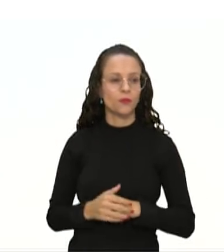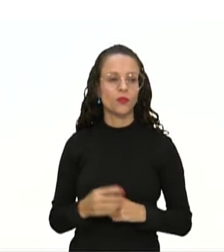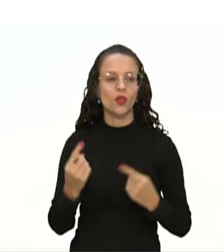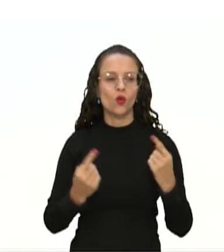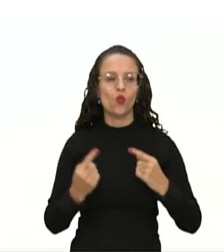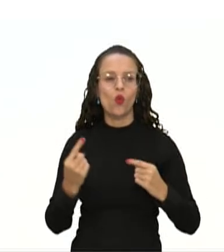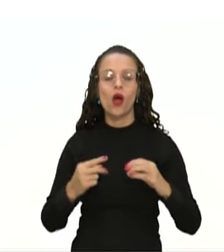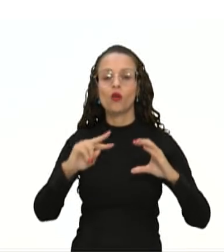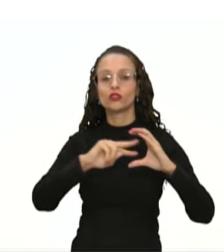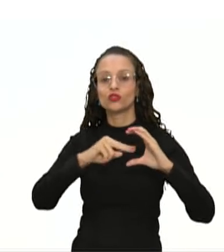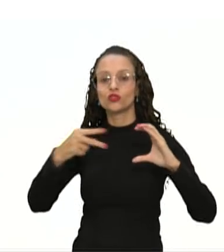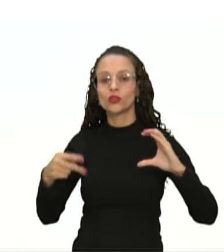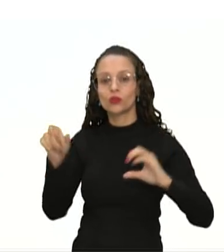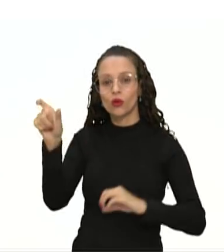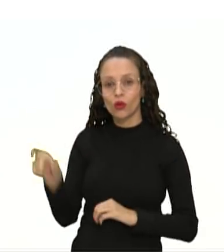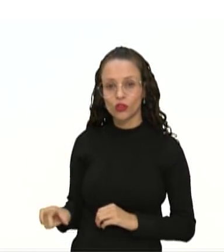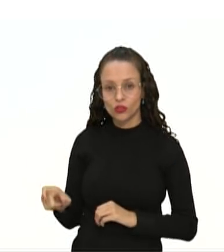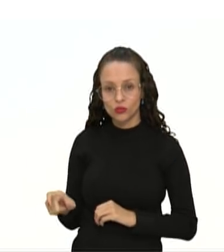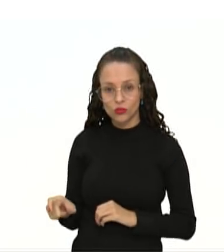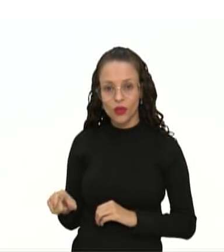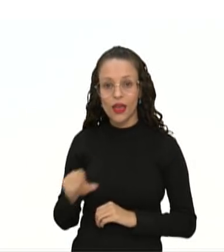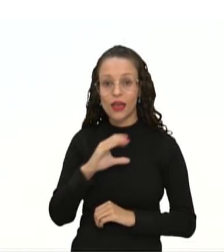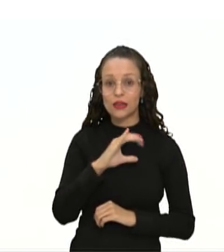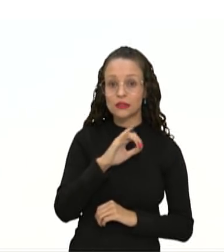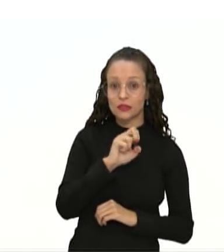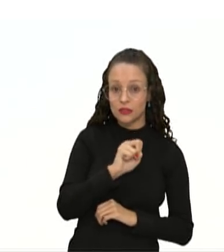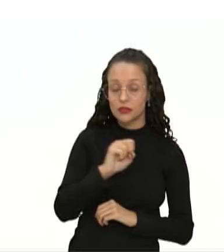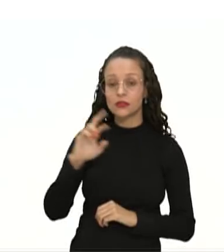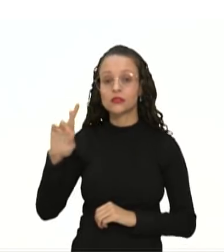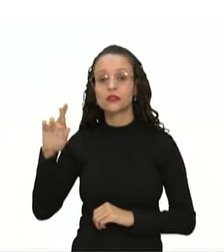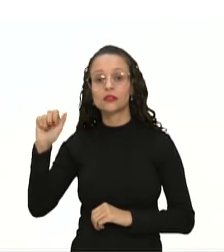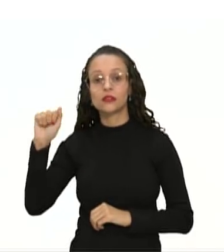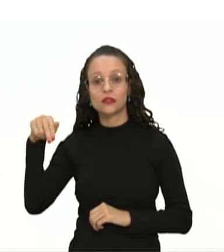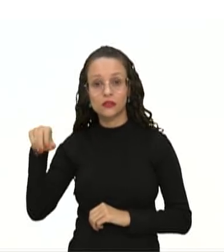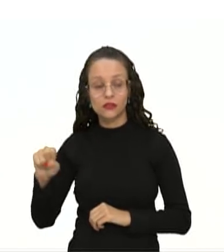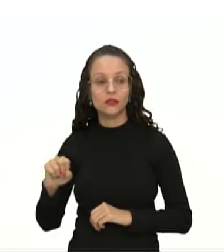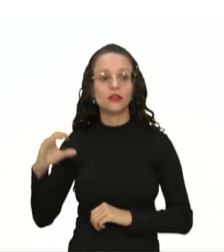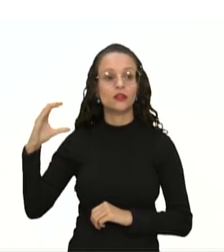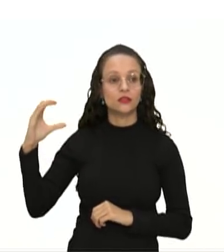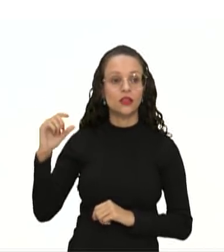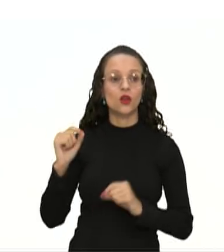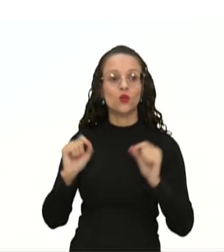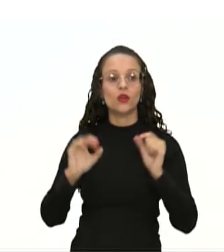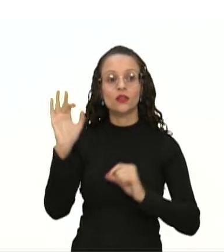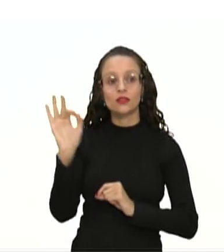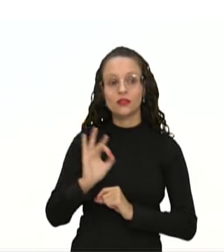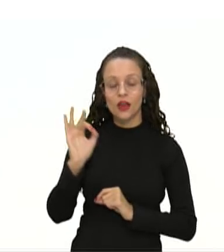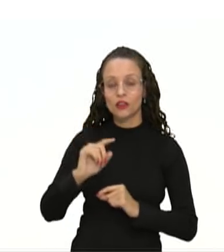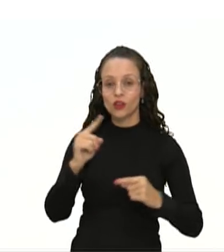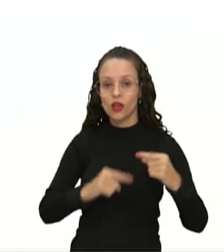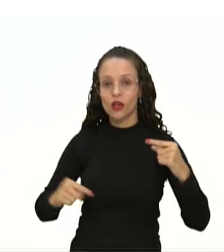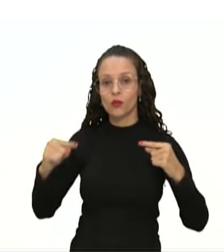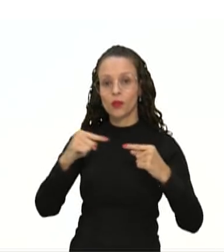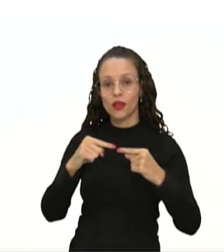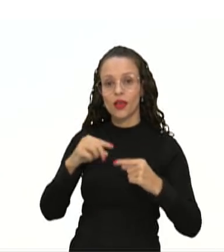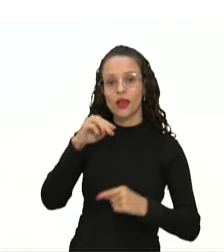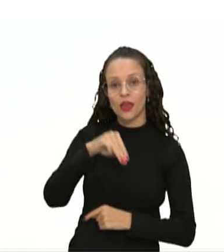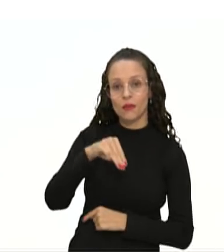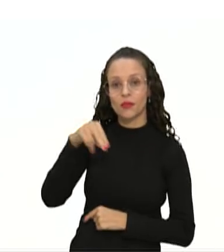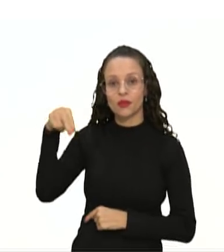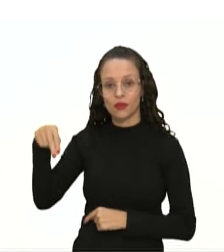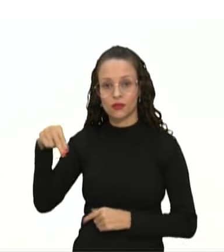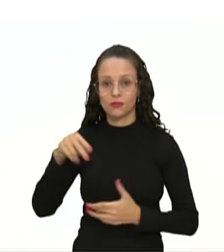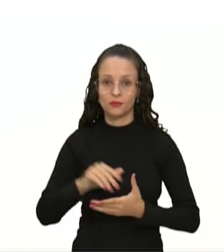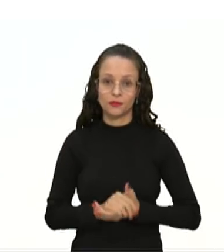é o genótipo do indivíduo? E ele é cis ou ele é trans? E letra C, qual é a taxa de recombinação entre o M e o